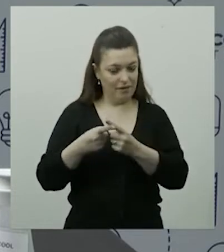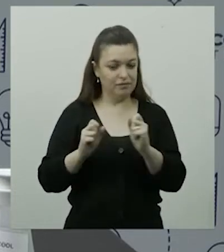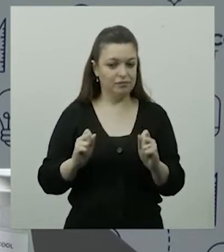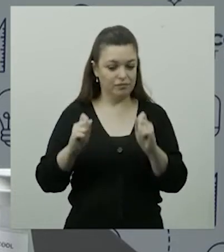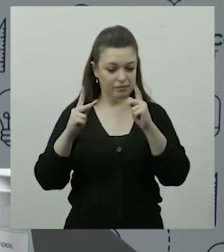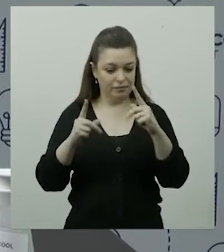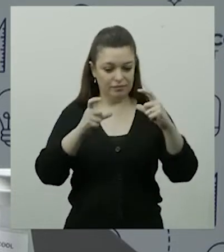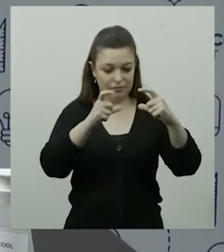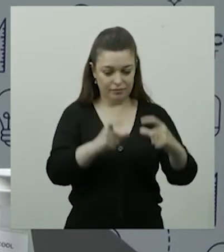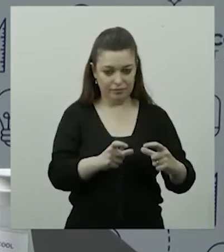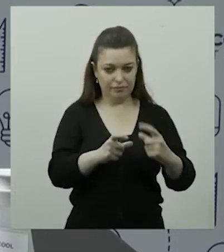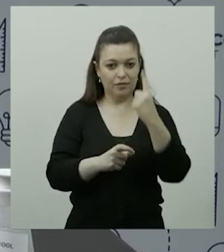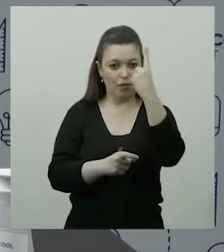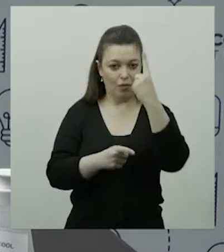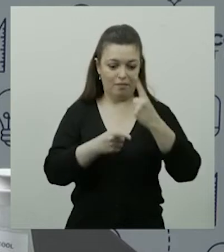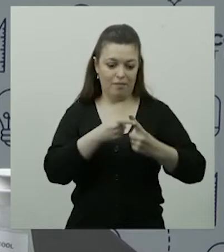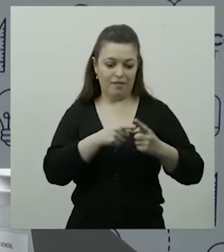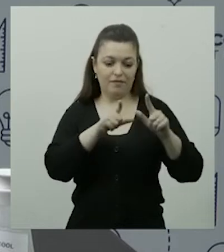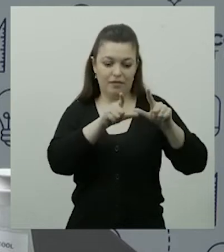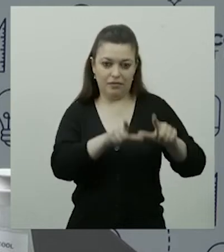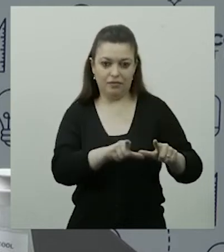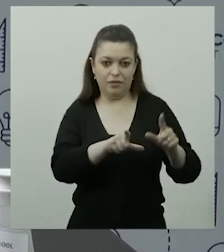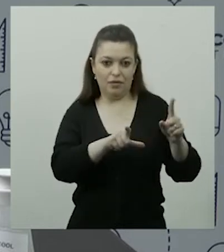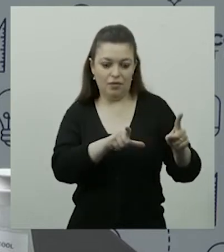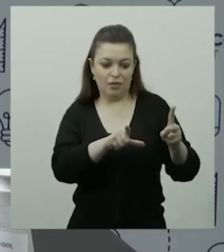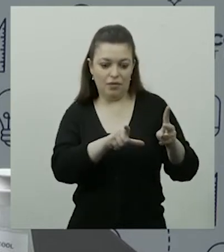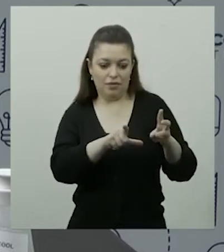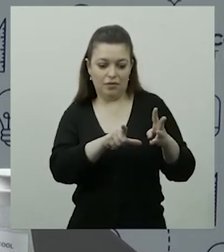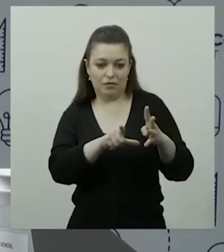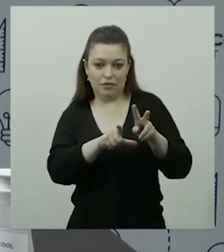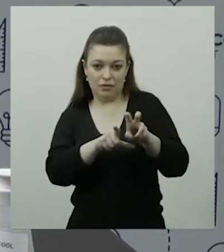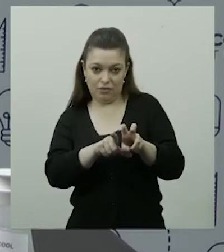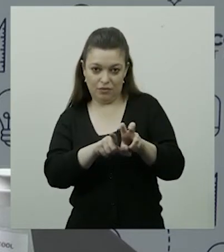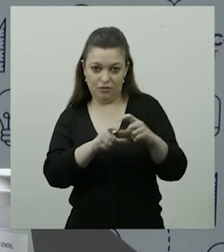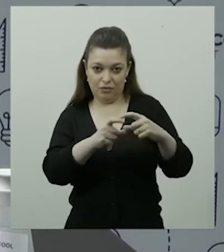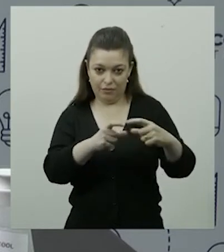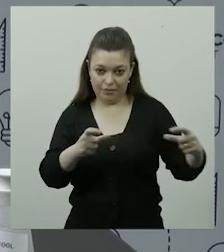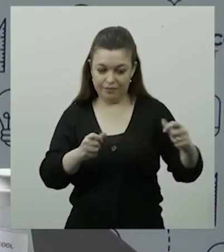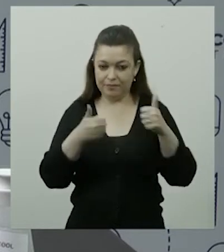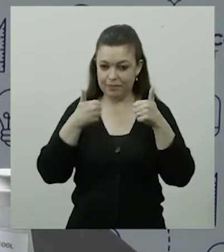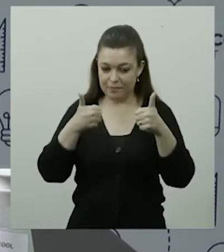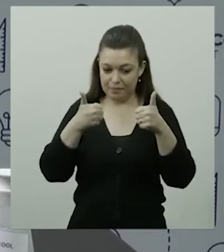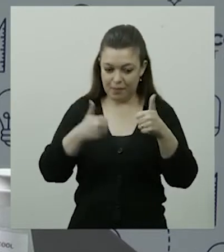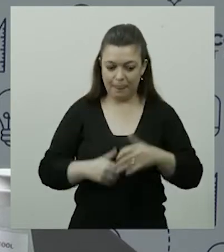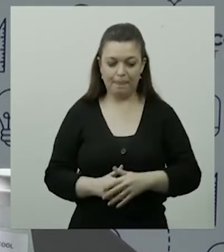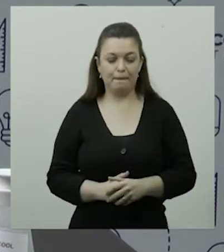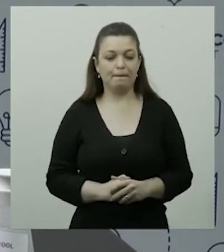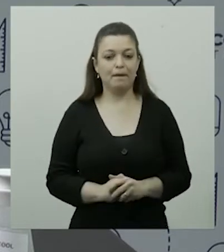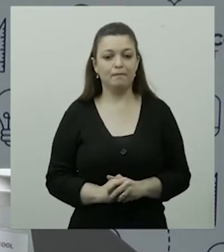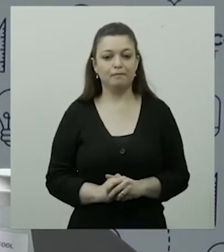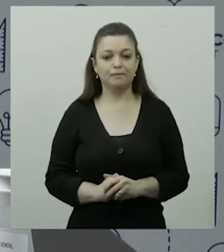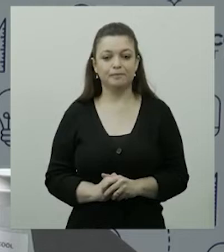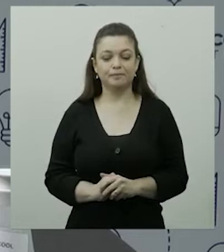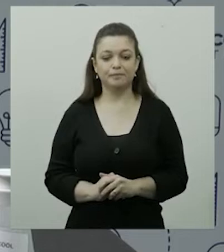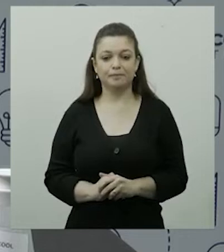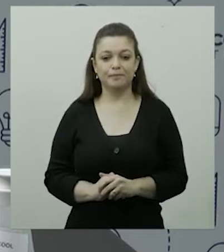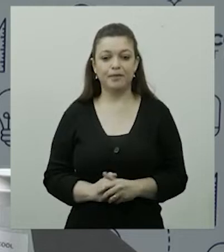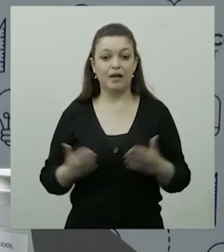5. Já tenho uma vez o número 5 aqui. Vou puxar mais para cima. E